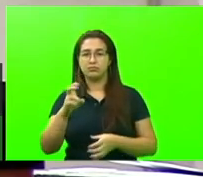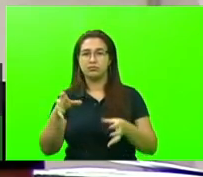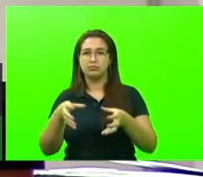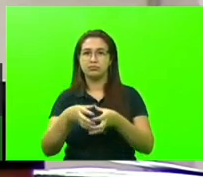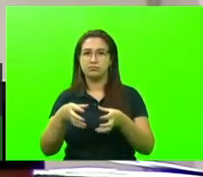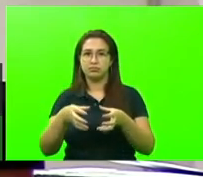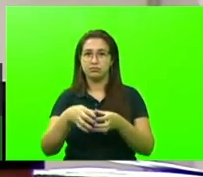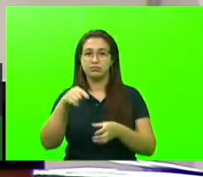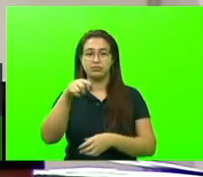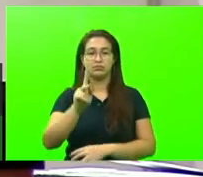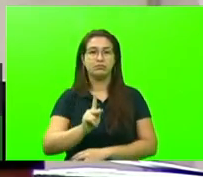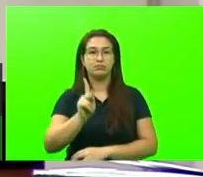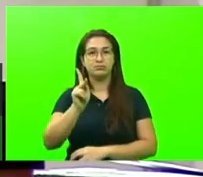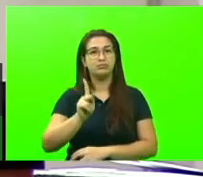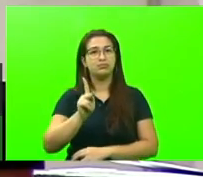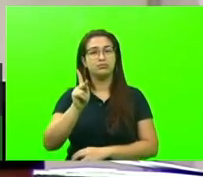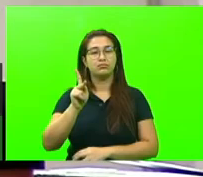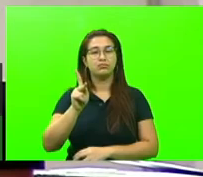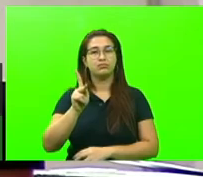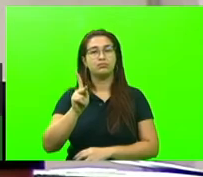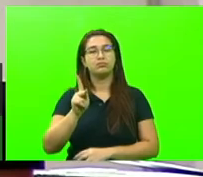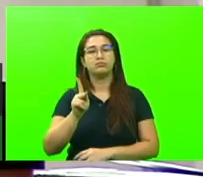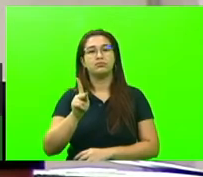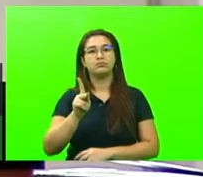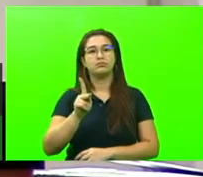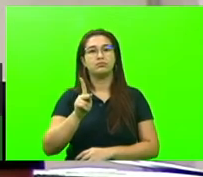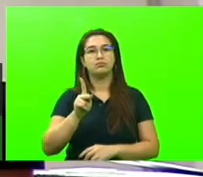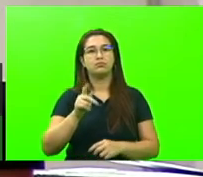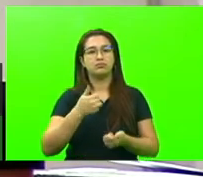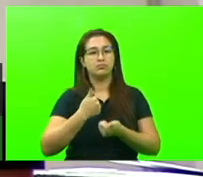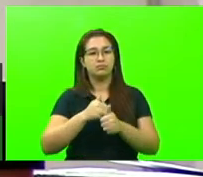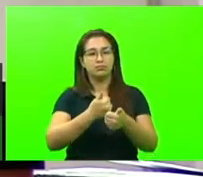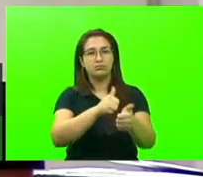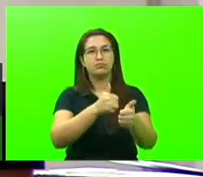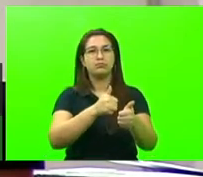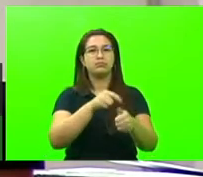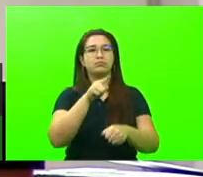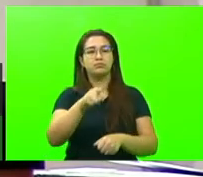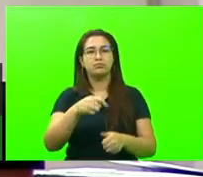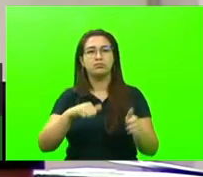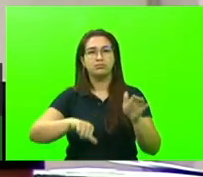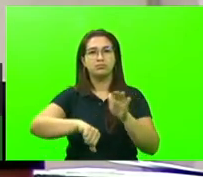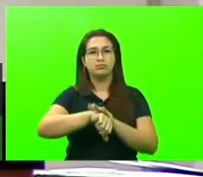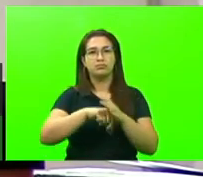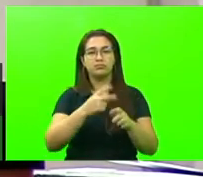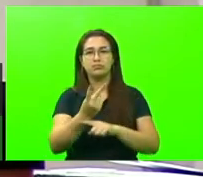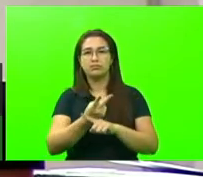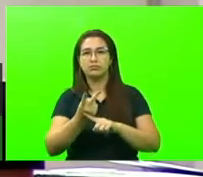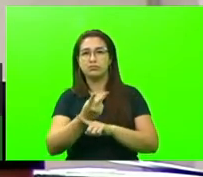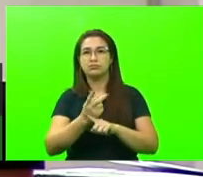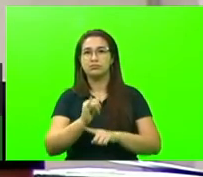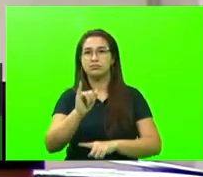Penha pelo trabalho na busca e apreensão de um criminoso procurado pela Interpol. Em discussão?